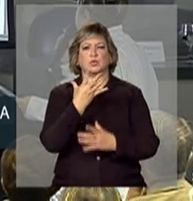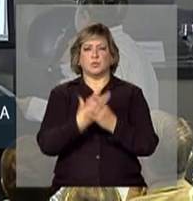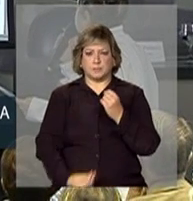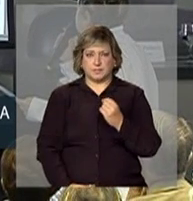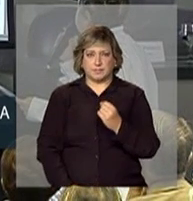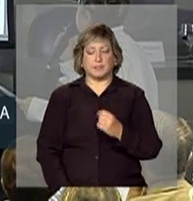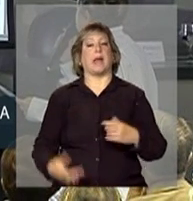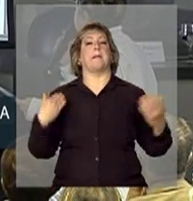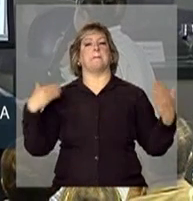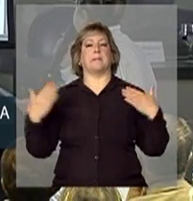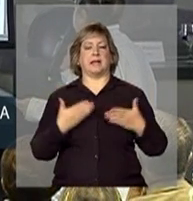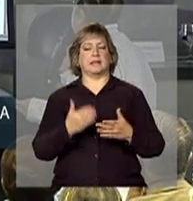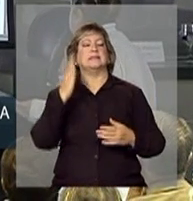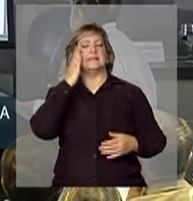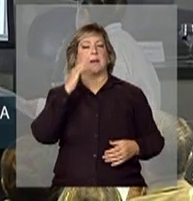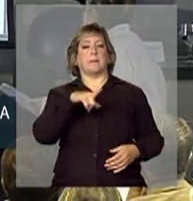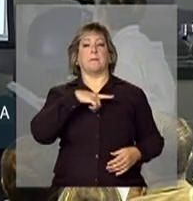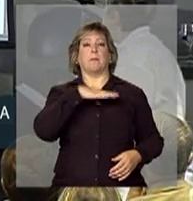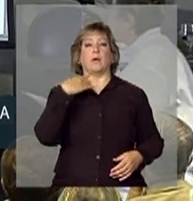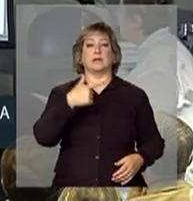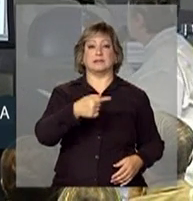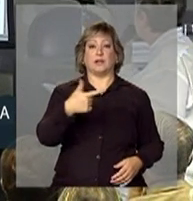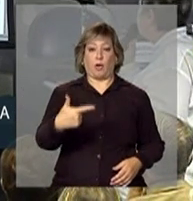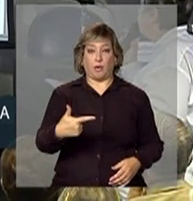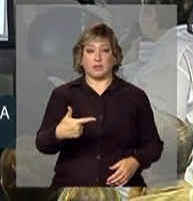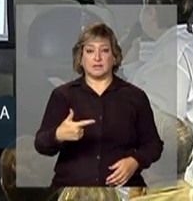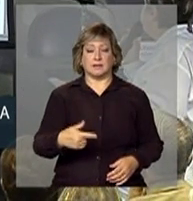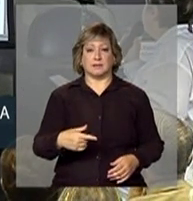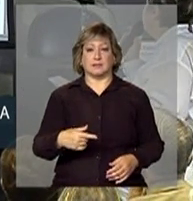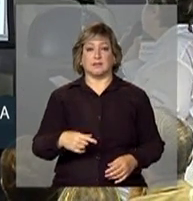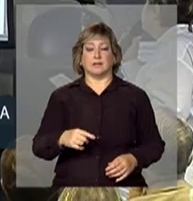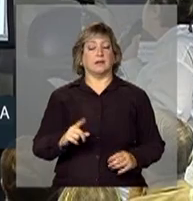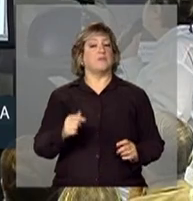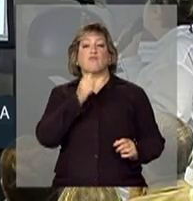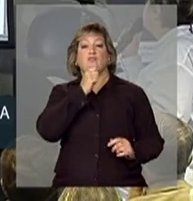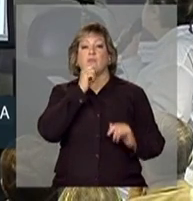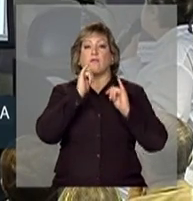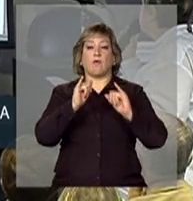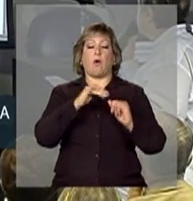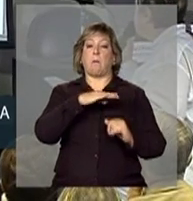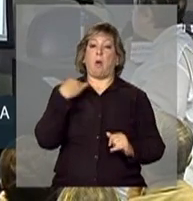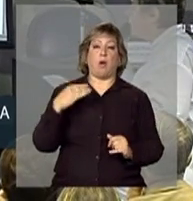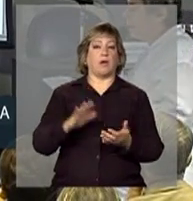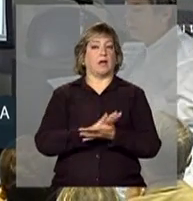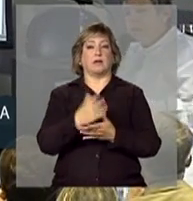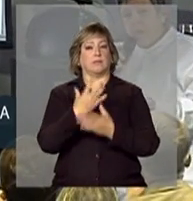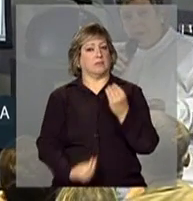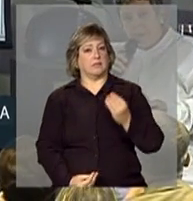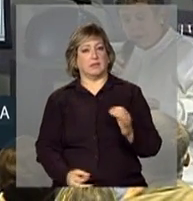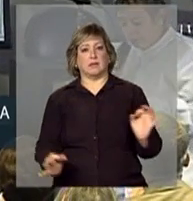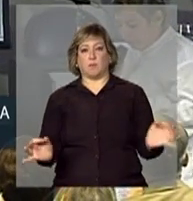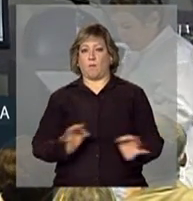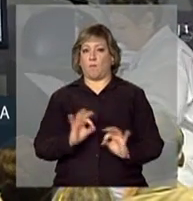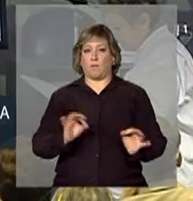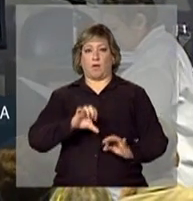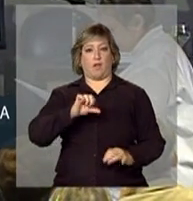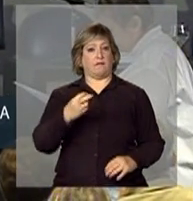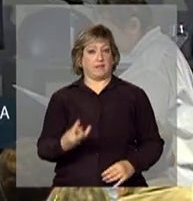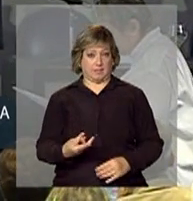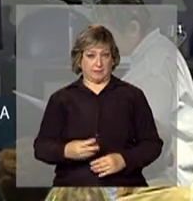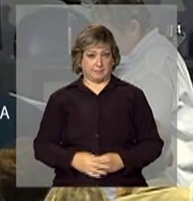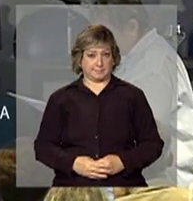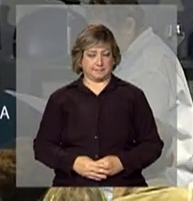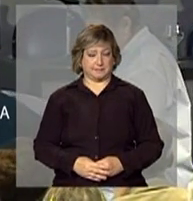1970. Marinha sabe que ele está morto em 72, não informa nem morte, nem desaparecimento em